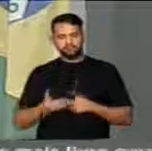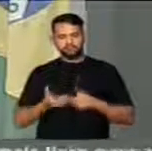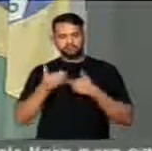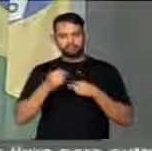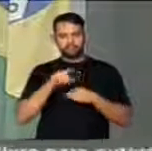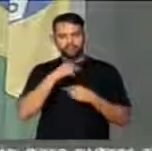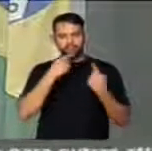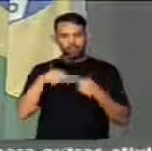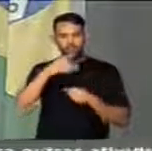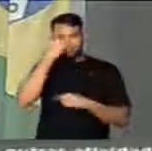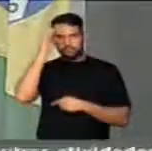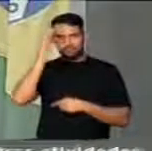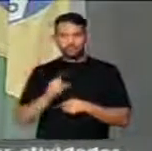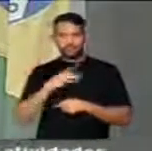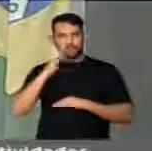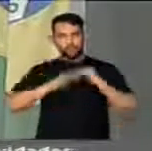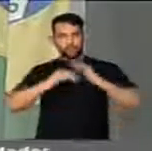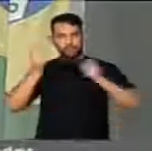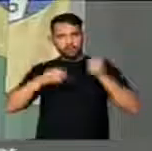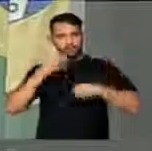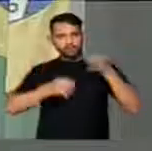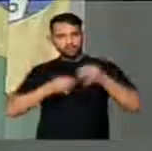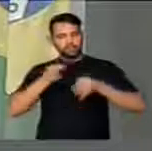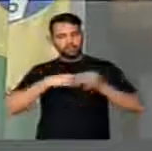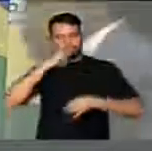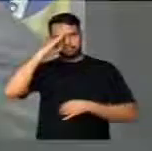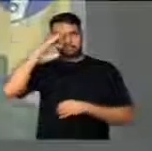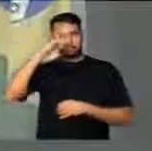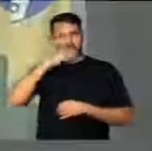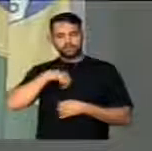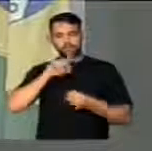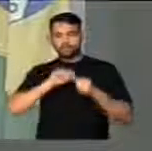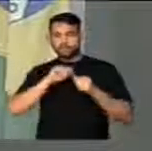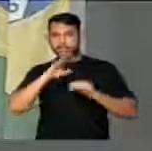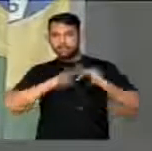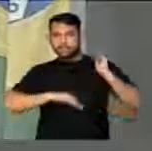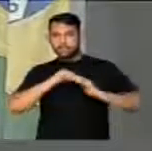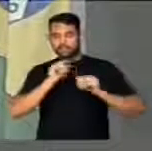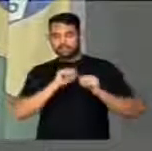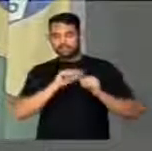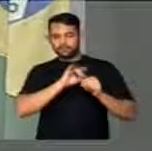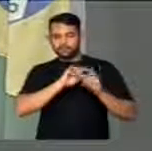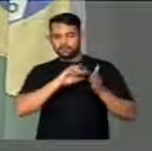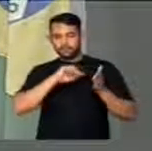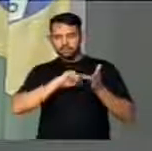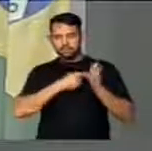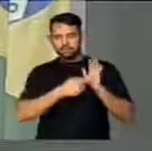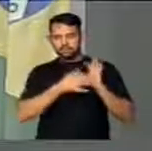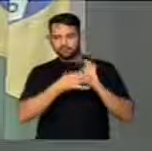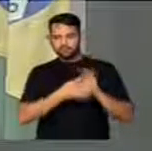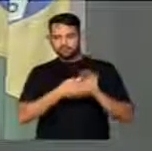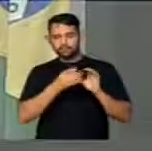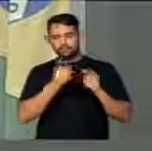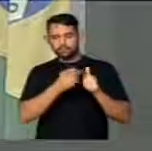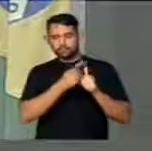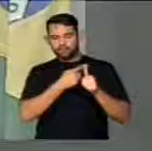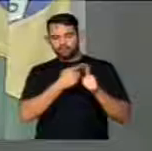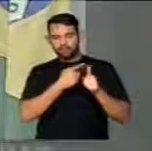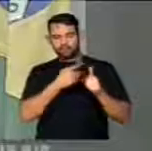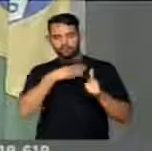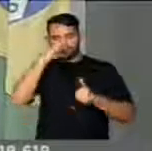vida e cometidos por militares contra civis, serão de competências da Justiça Comum.